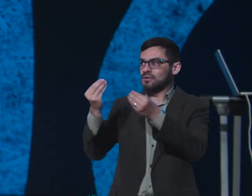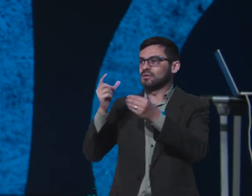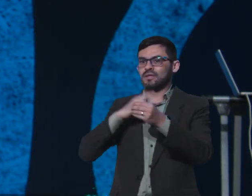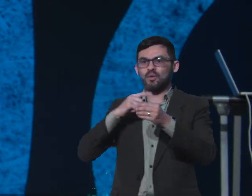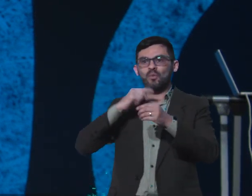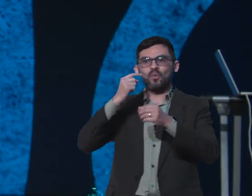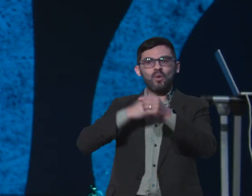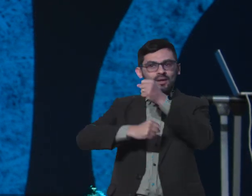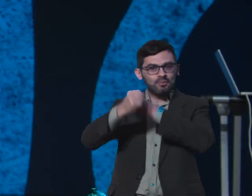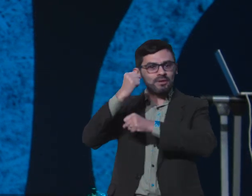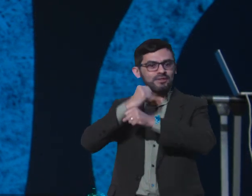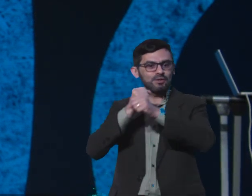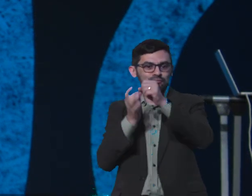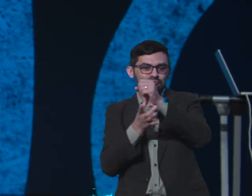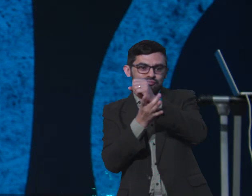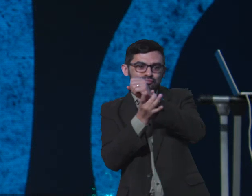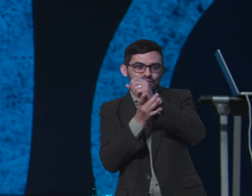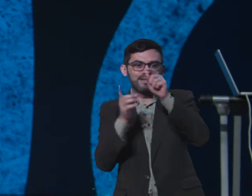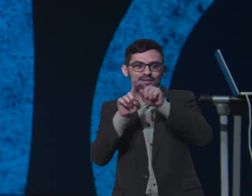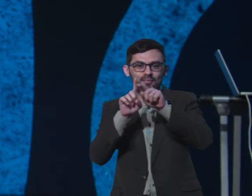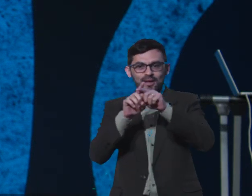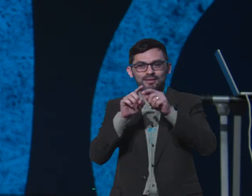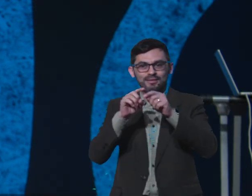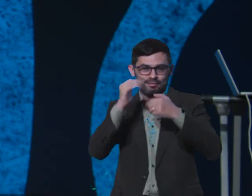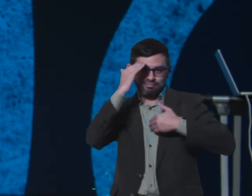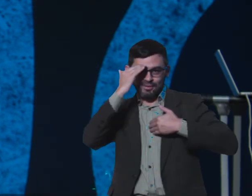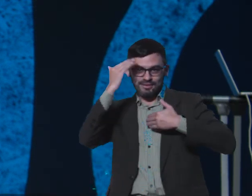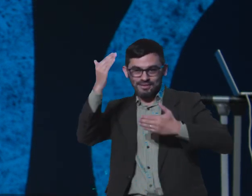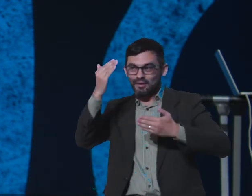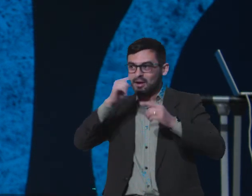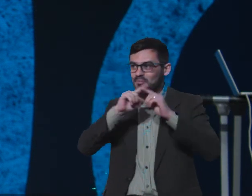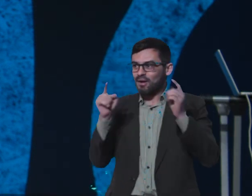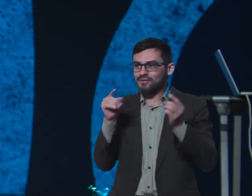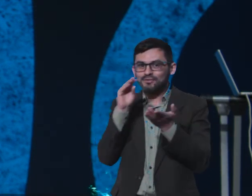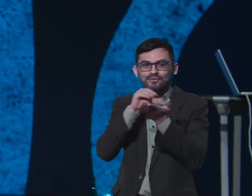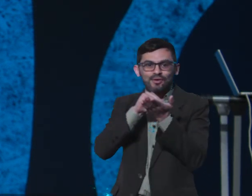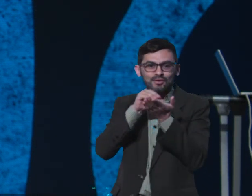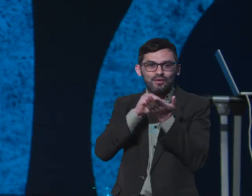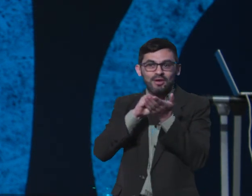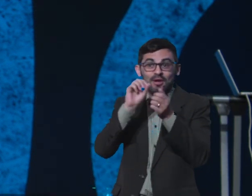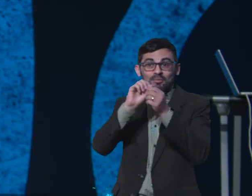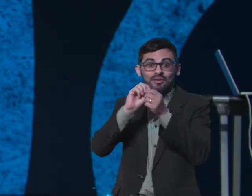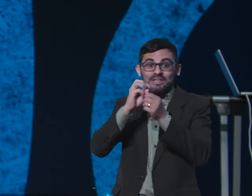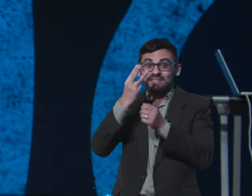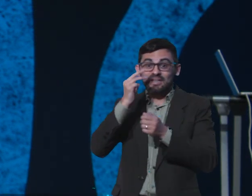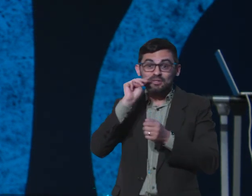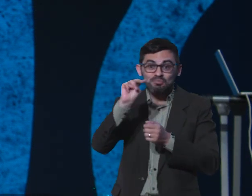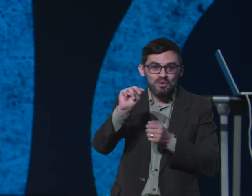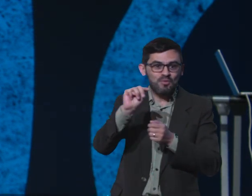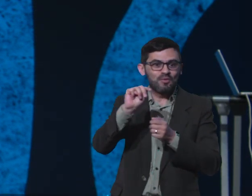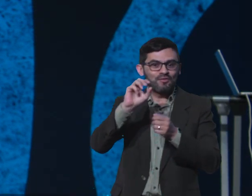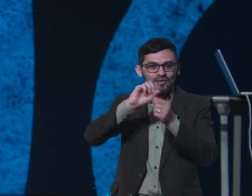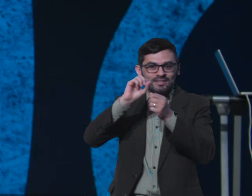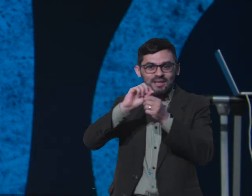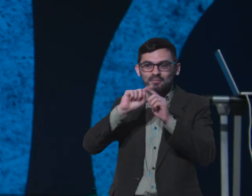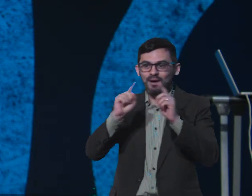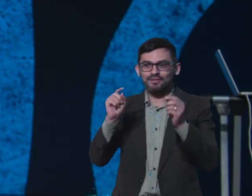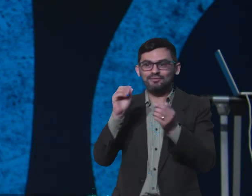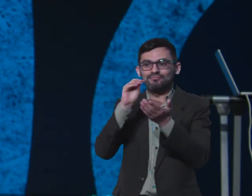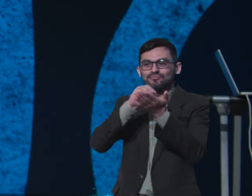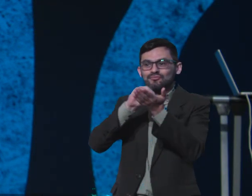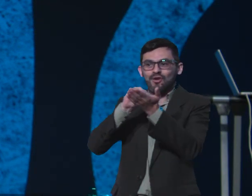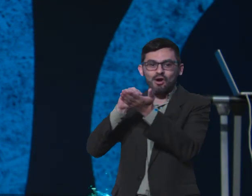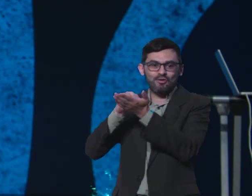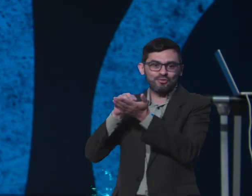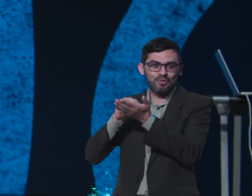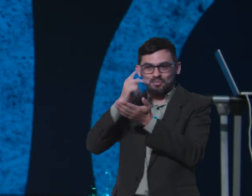uma pulseira da gratidão, que nós chamamos, e eu mandei fazer 3.000 pulseiras, e não deu nem para